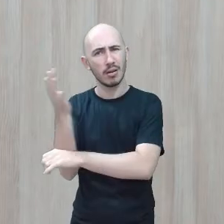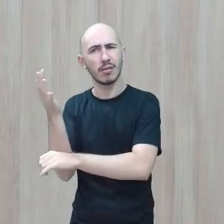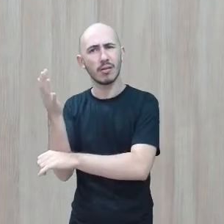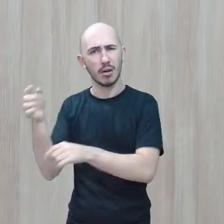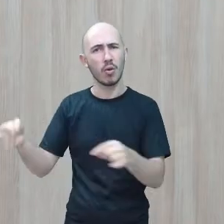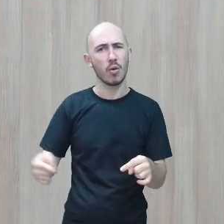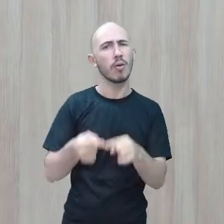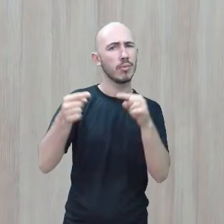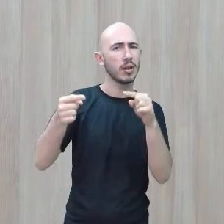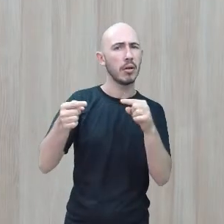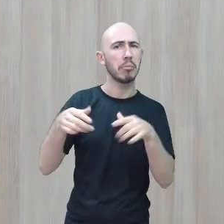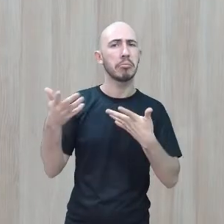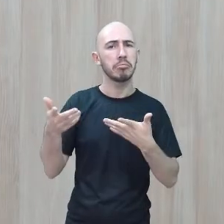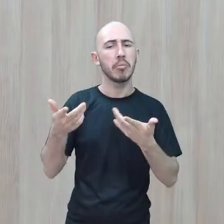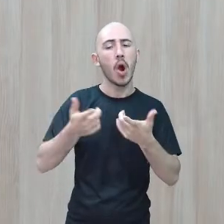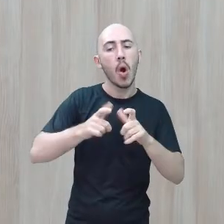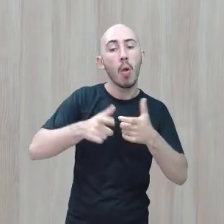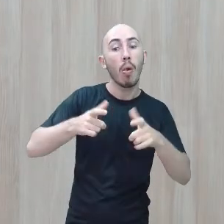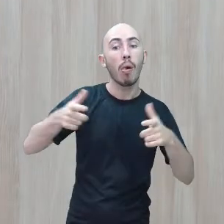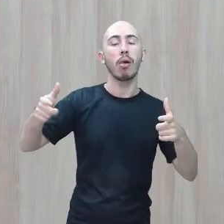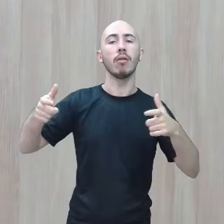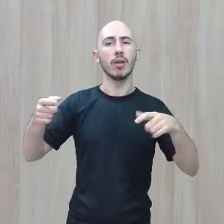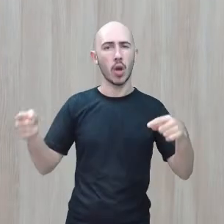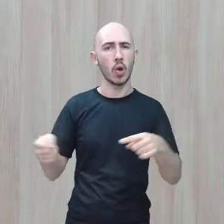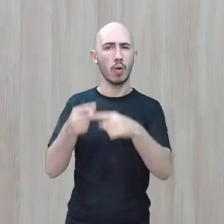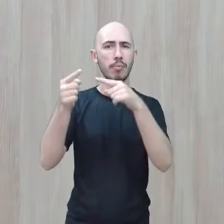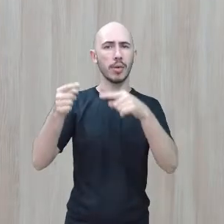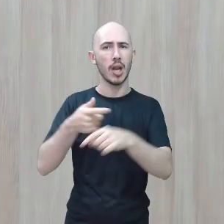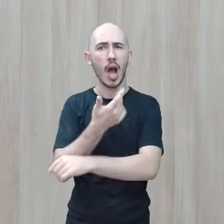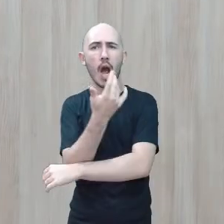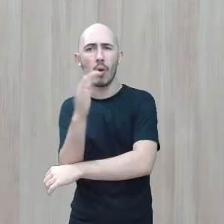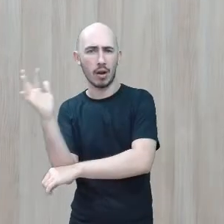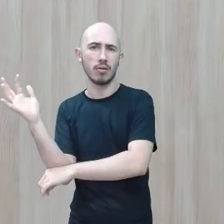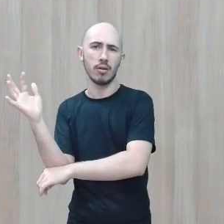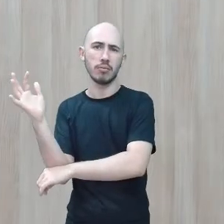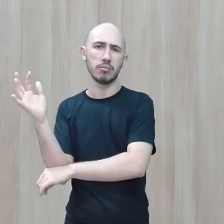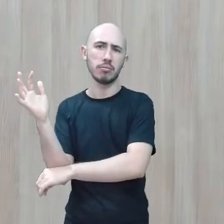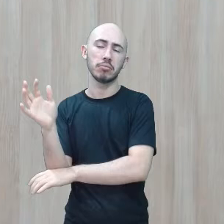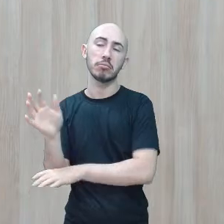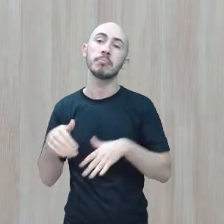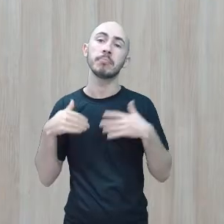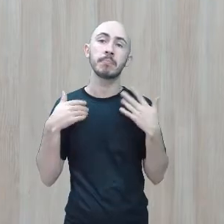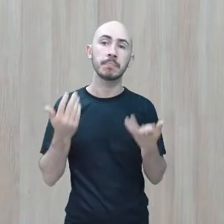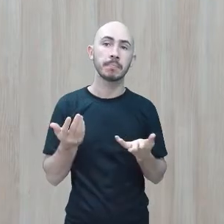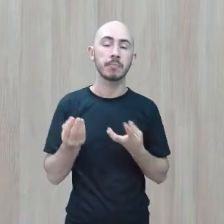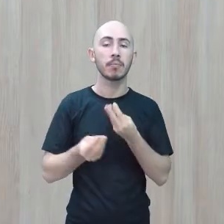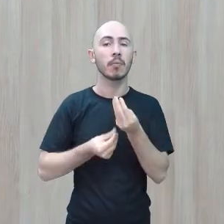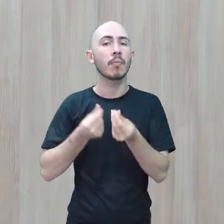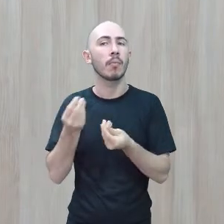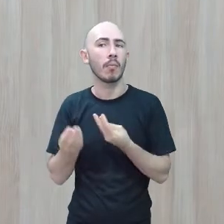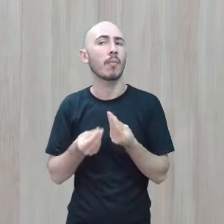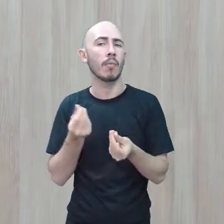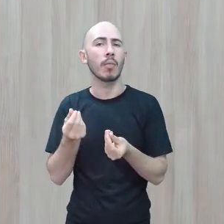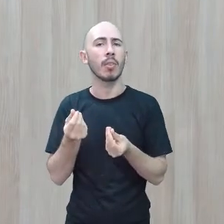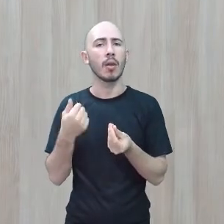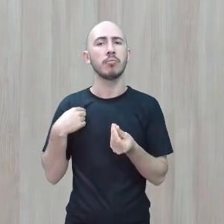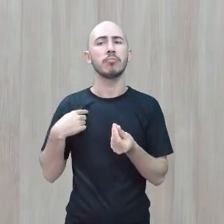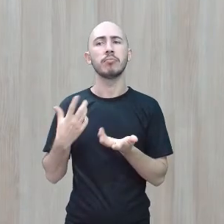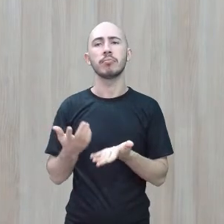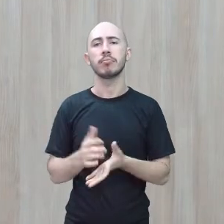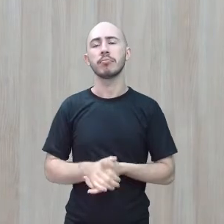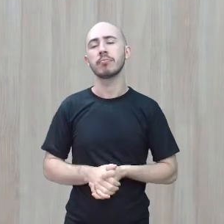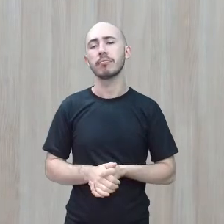ambiental? Será que esse crescimento, esse desenvolvimento, ela está ali tendo um crescimento adequado com as